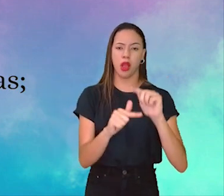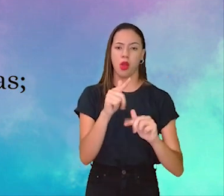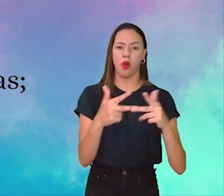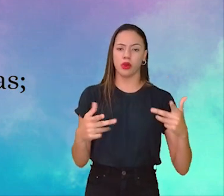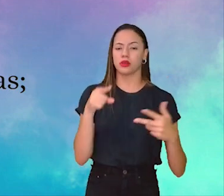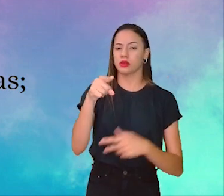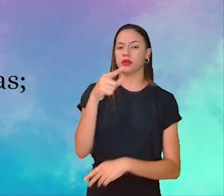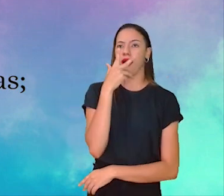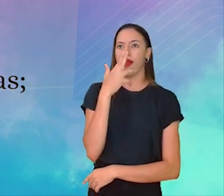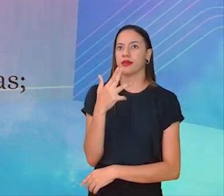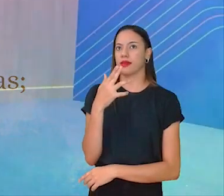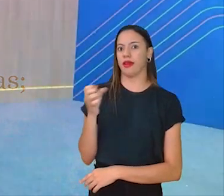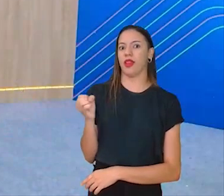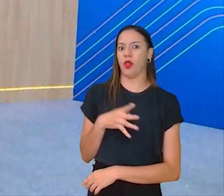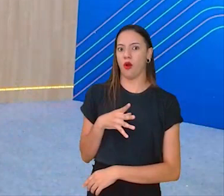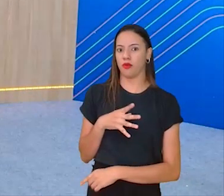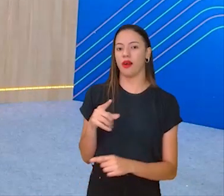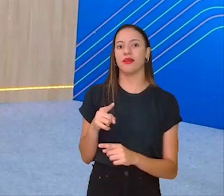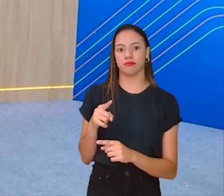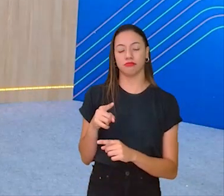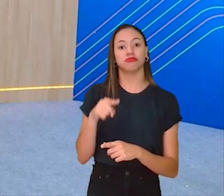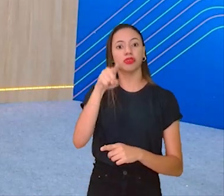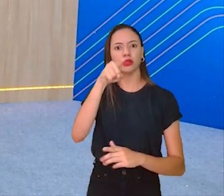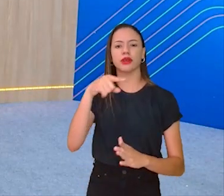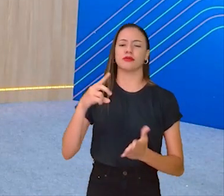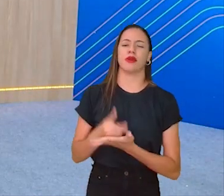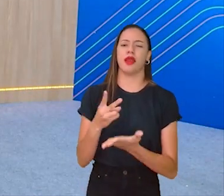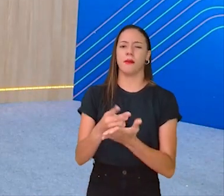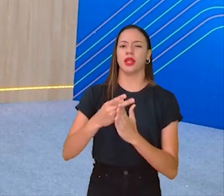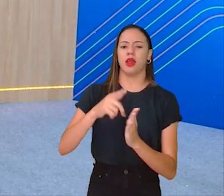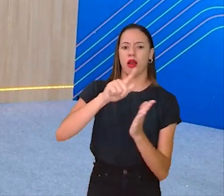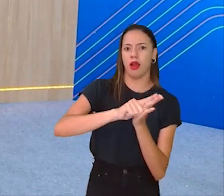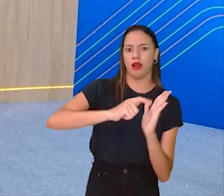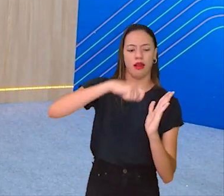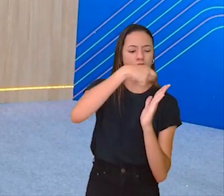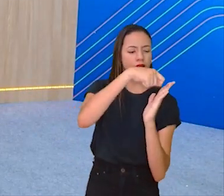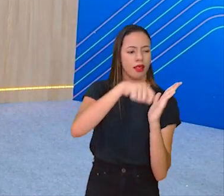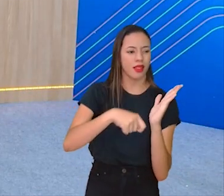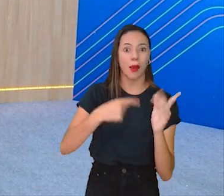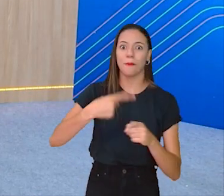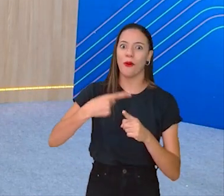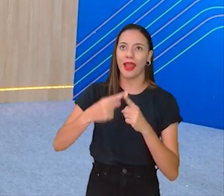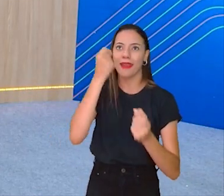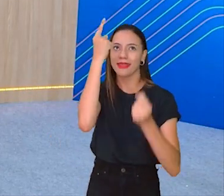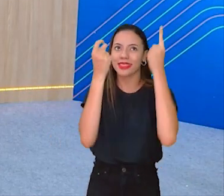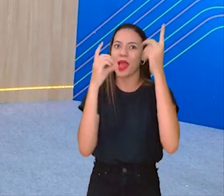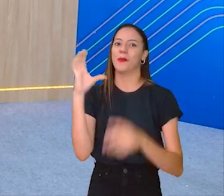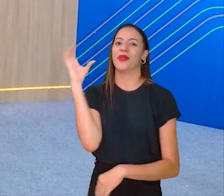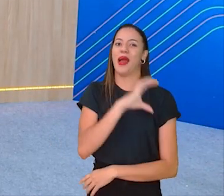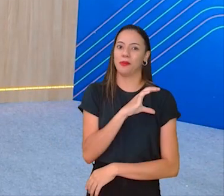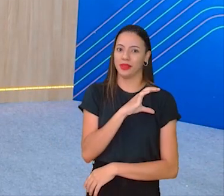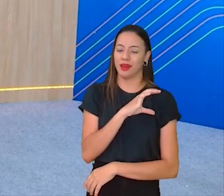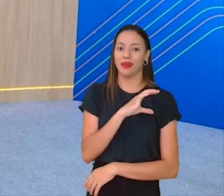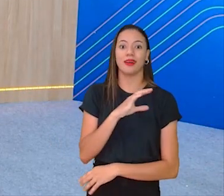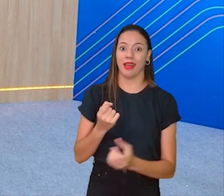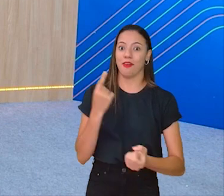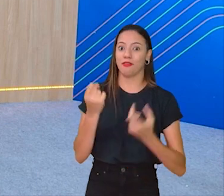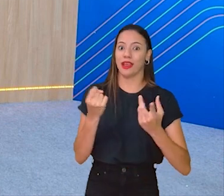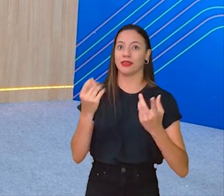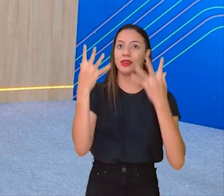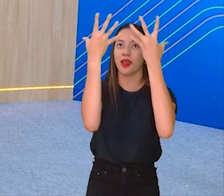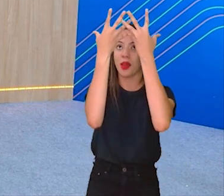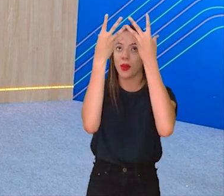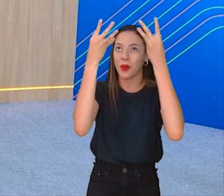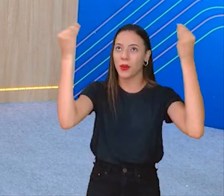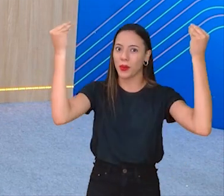acha que é nova para você, então vai ali, anota, para não se perder, que as ideias elas são muito rápidas também em,